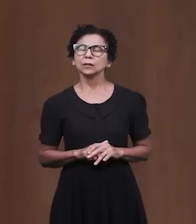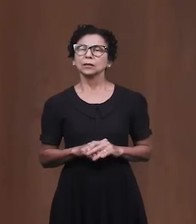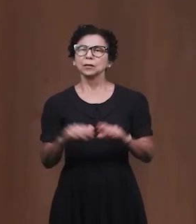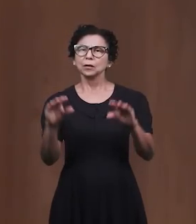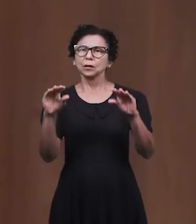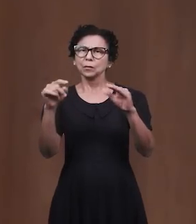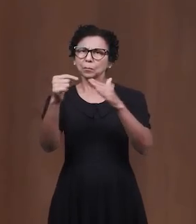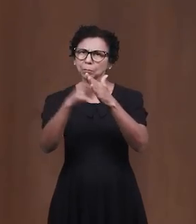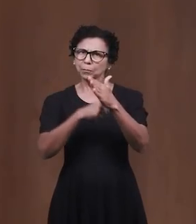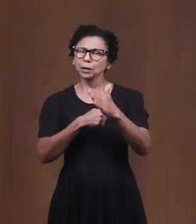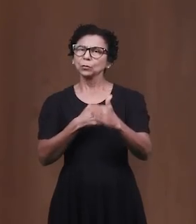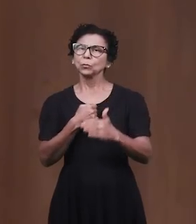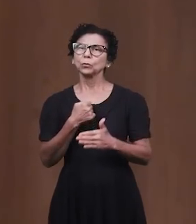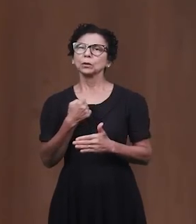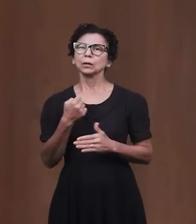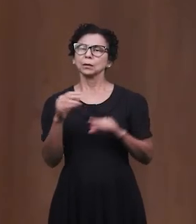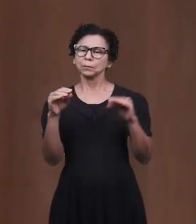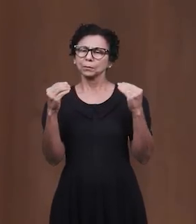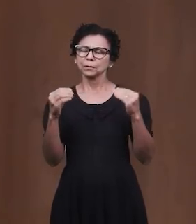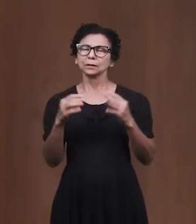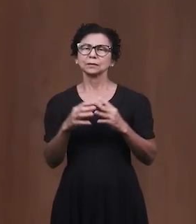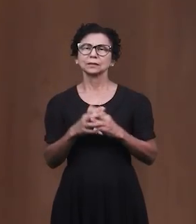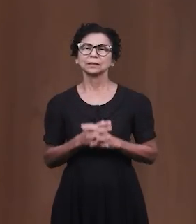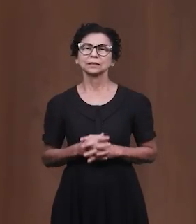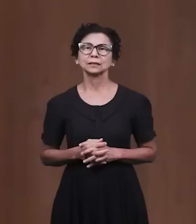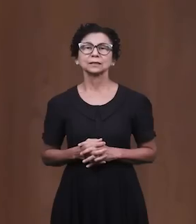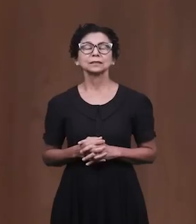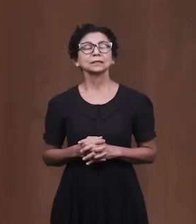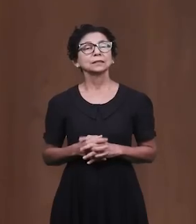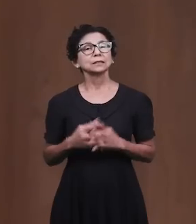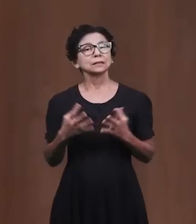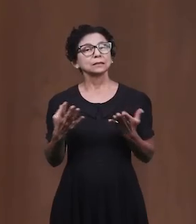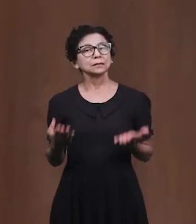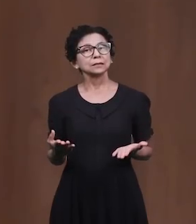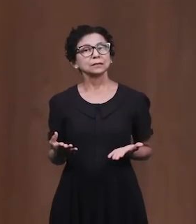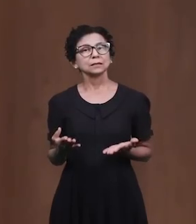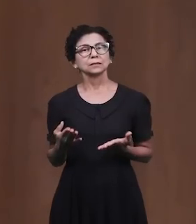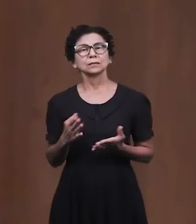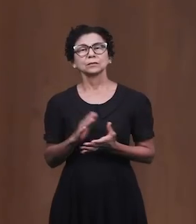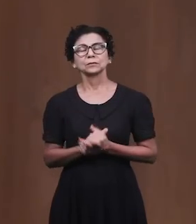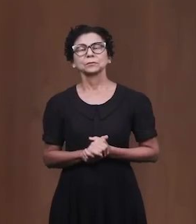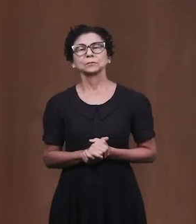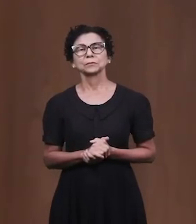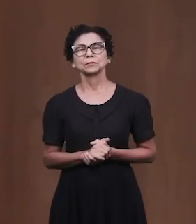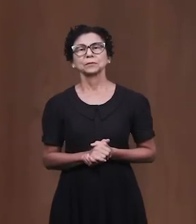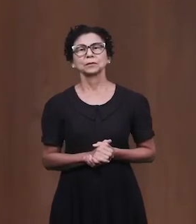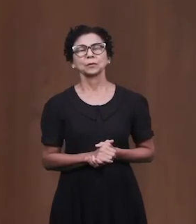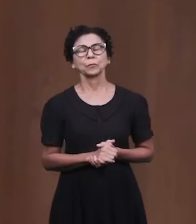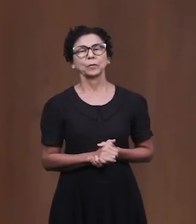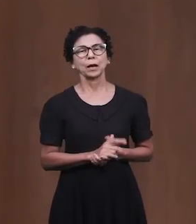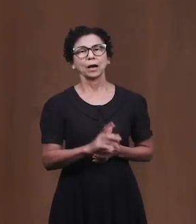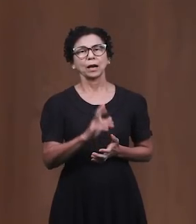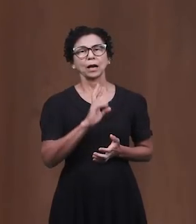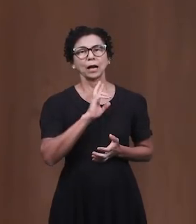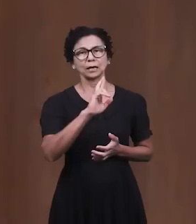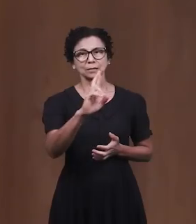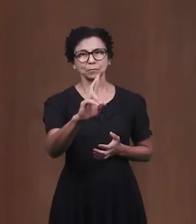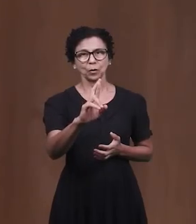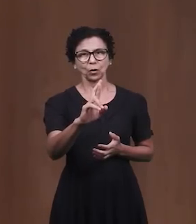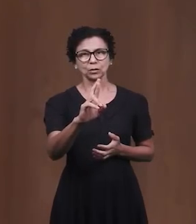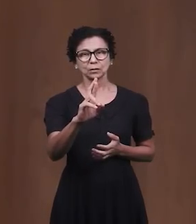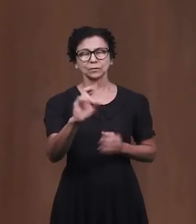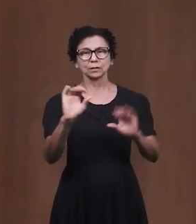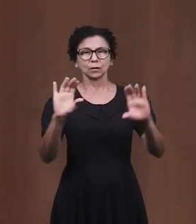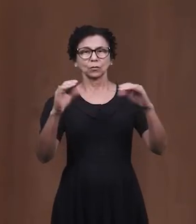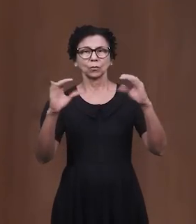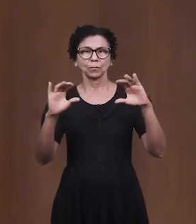pergunta, mas acima de tudo que você comente as respostas que foram dadas aqui e dentro do seu